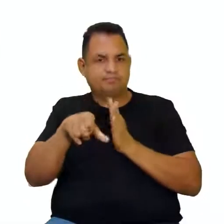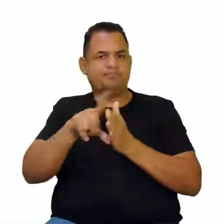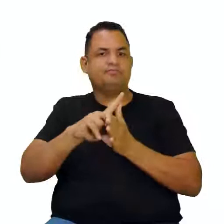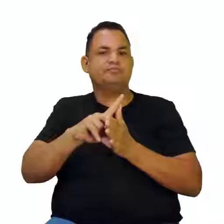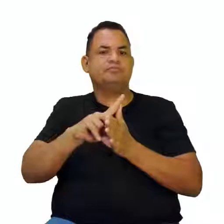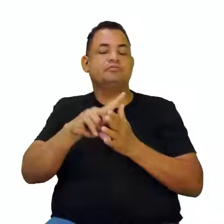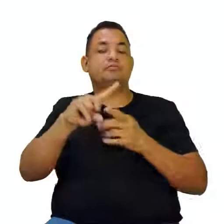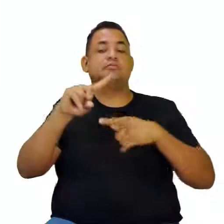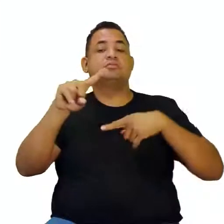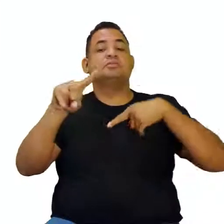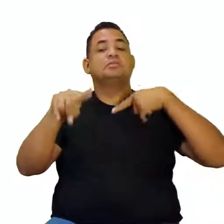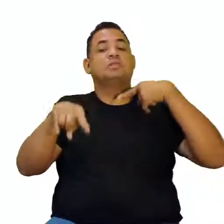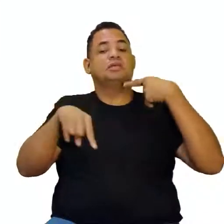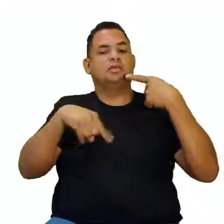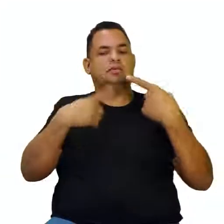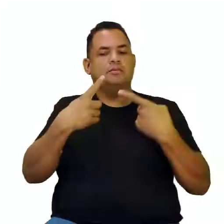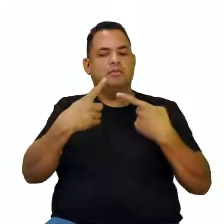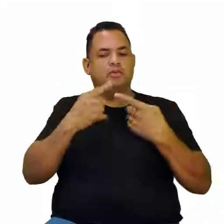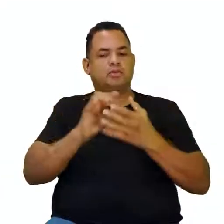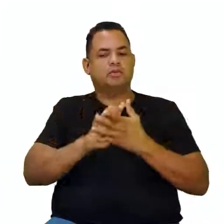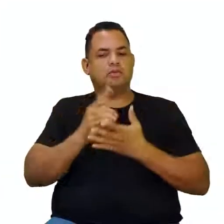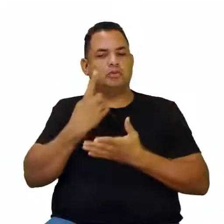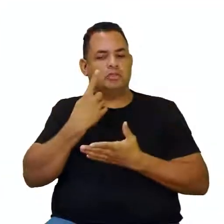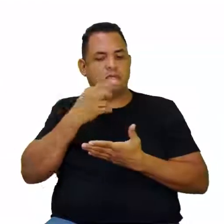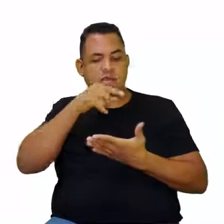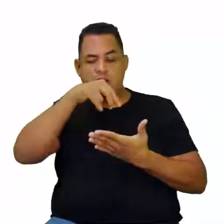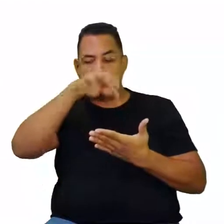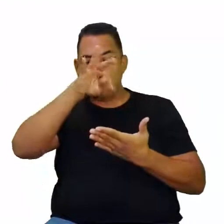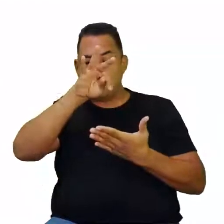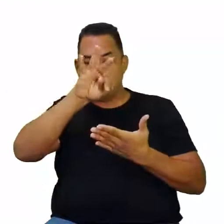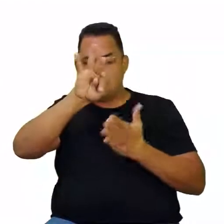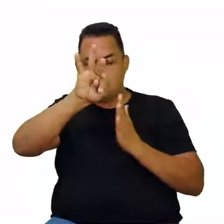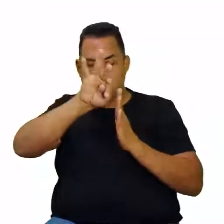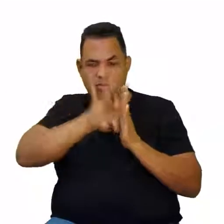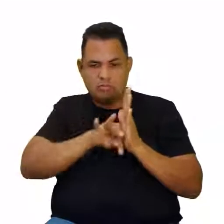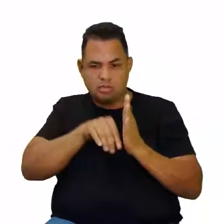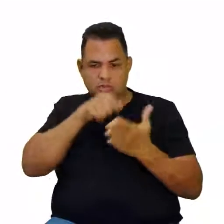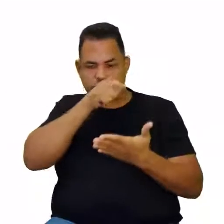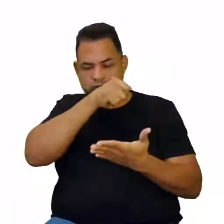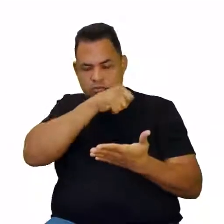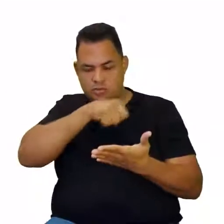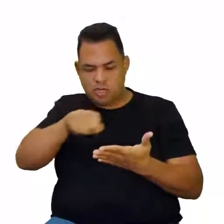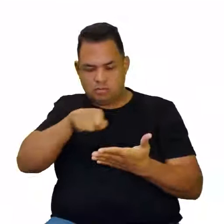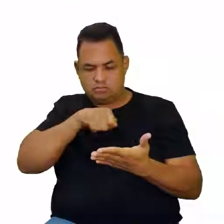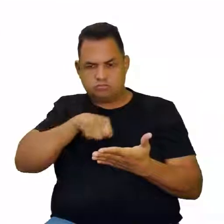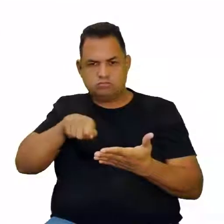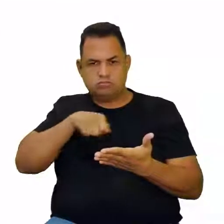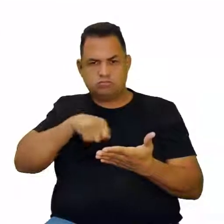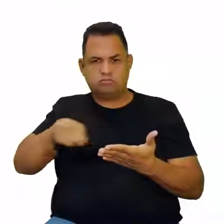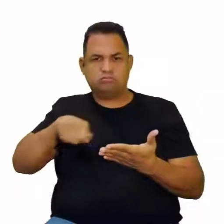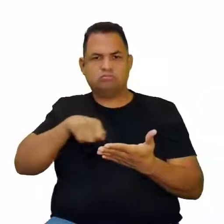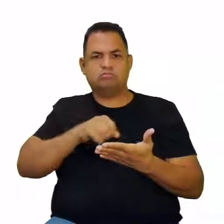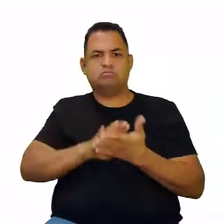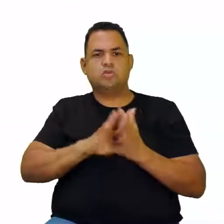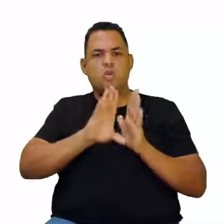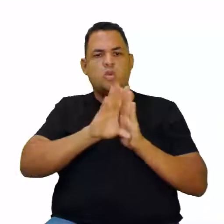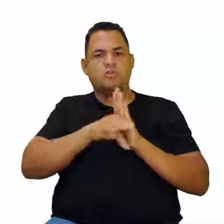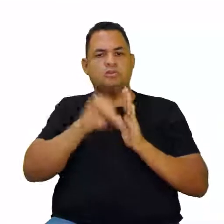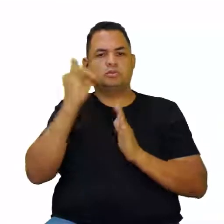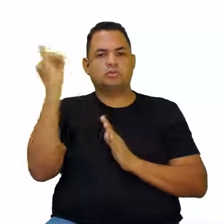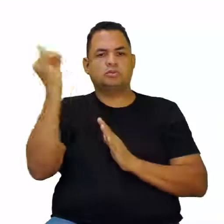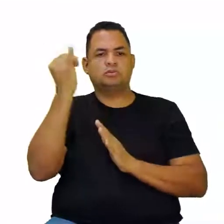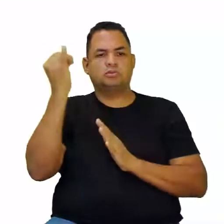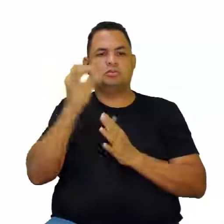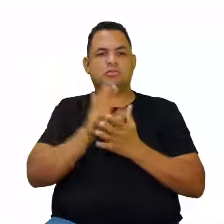antes e só depois vá para o texto sublinhando os conceitos mais importantes. Às